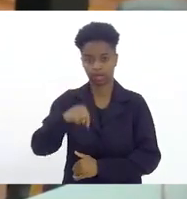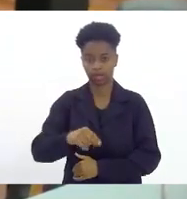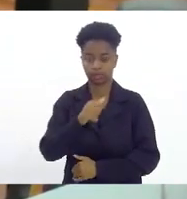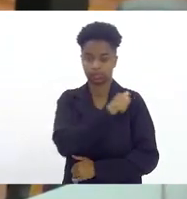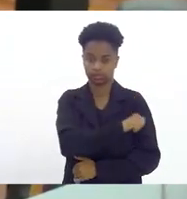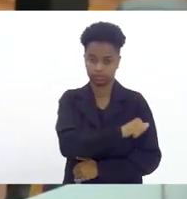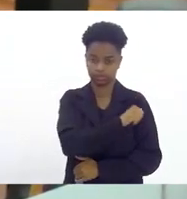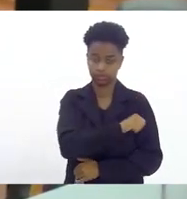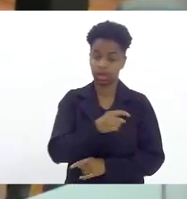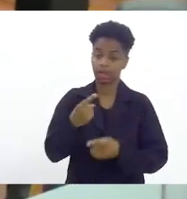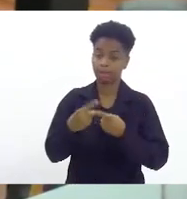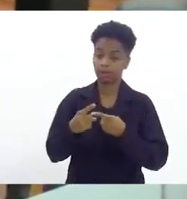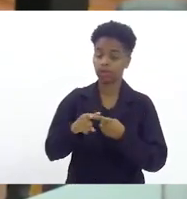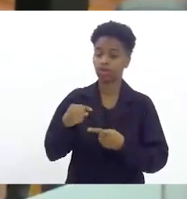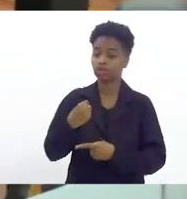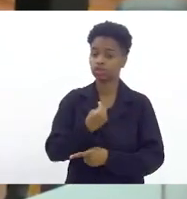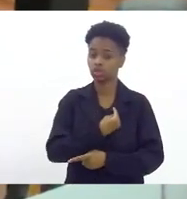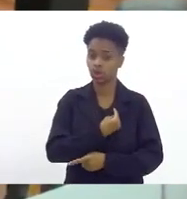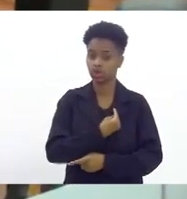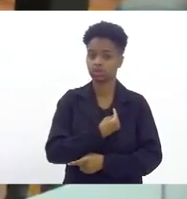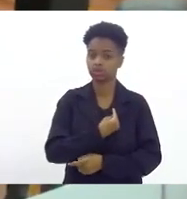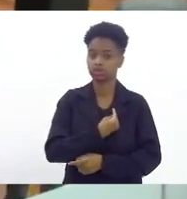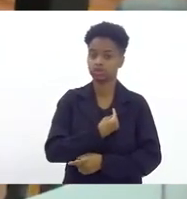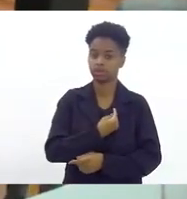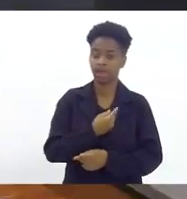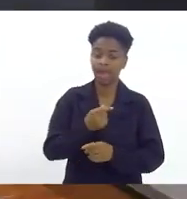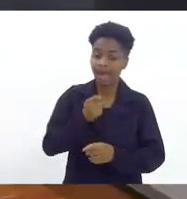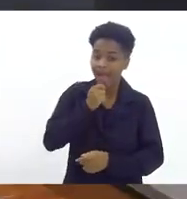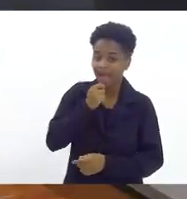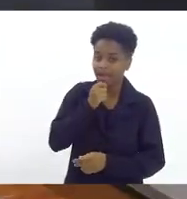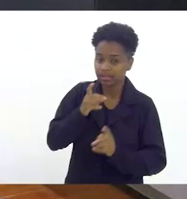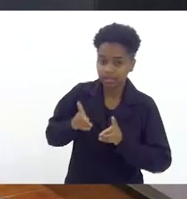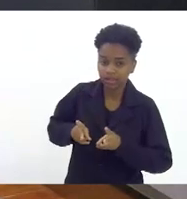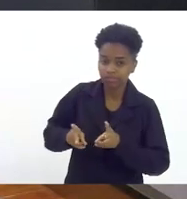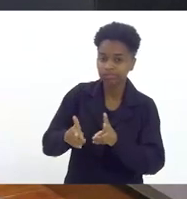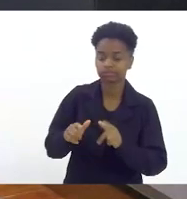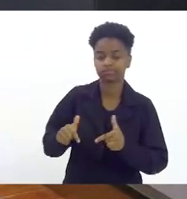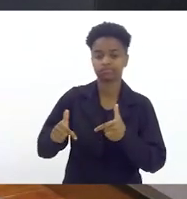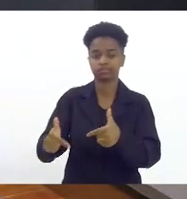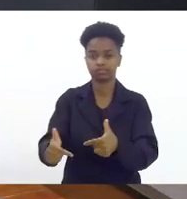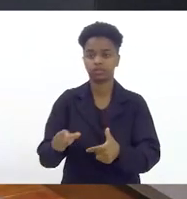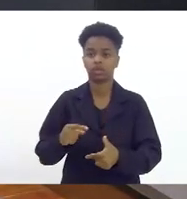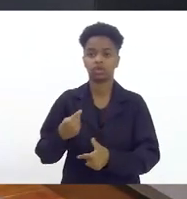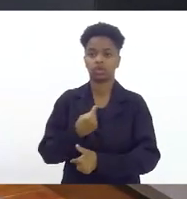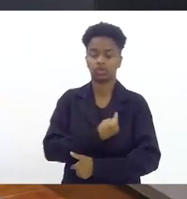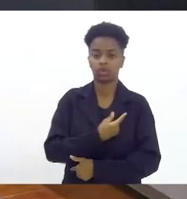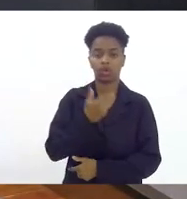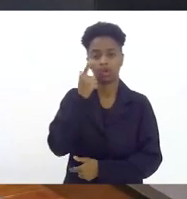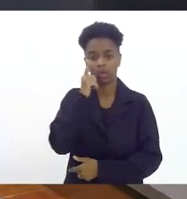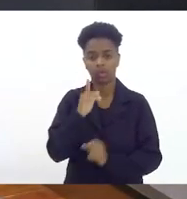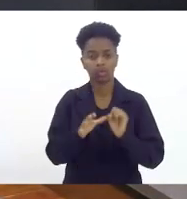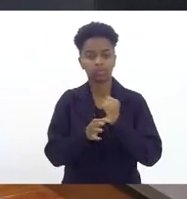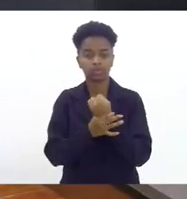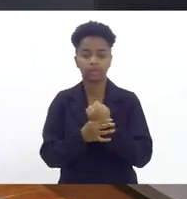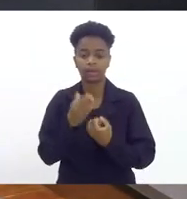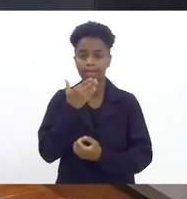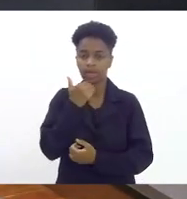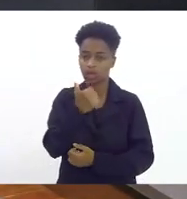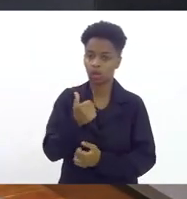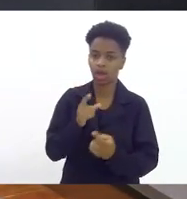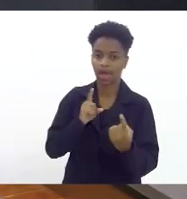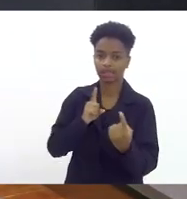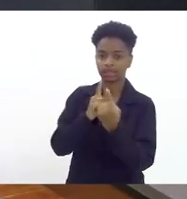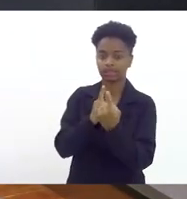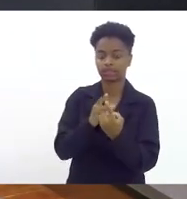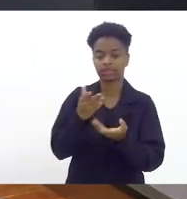porque somos nós que estamos lá na ponta garantindo o melhor atendimento